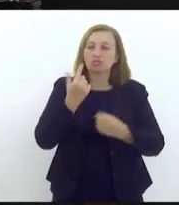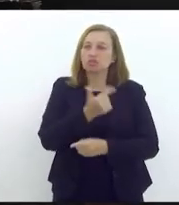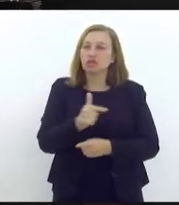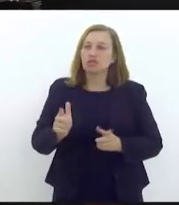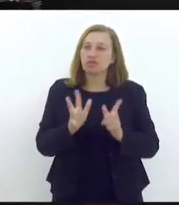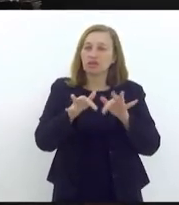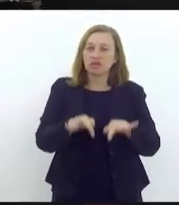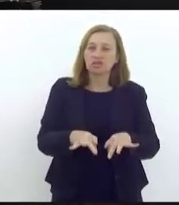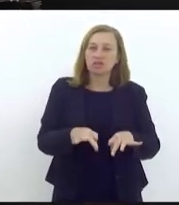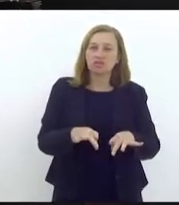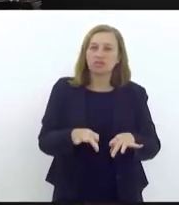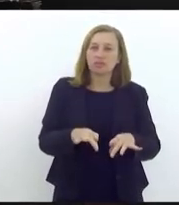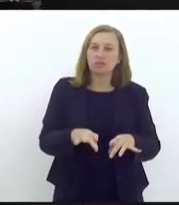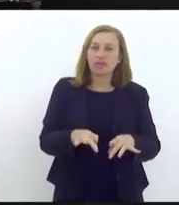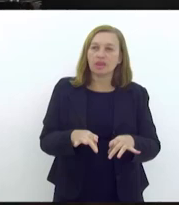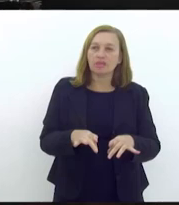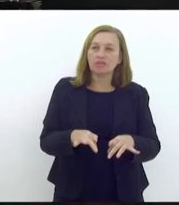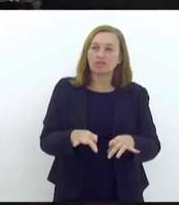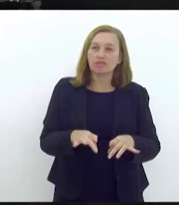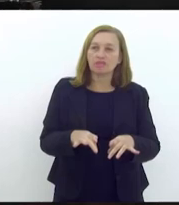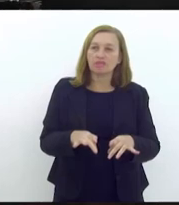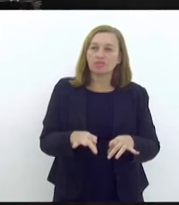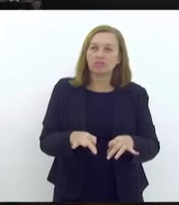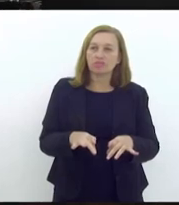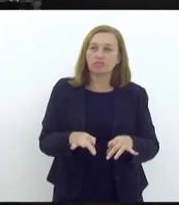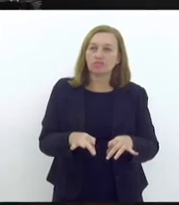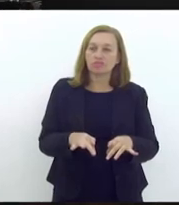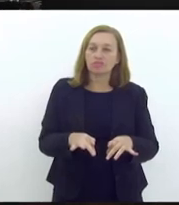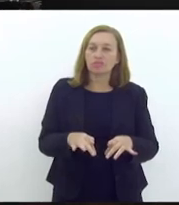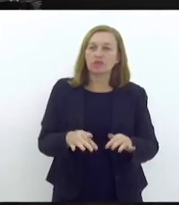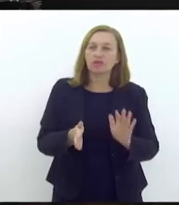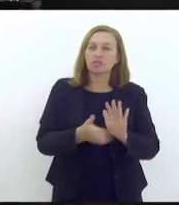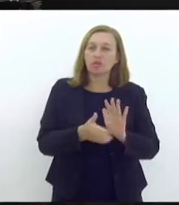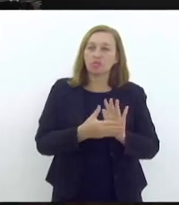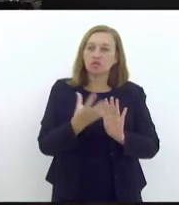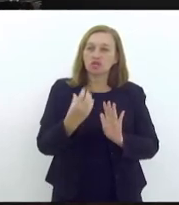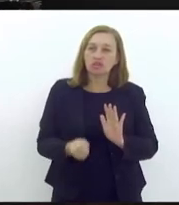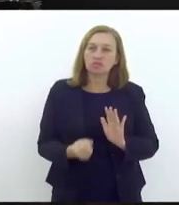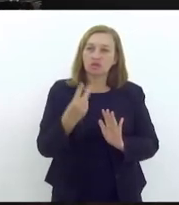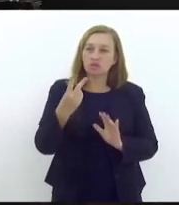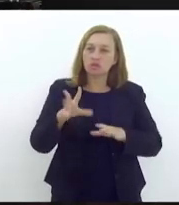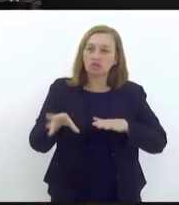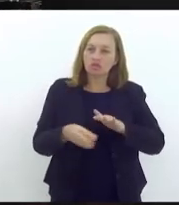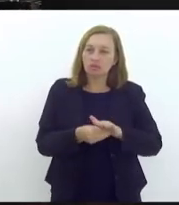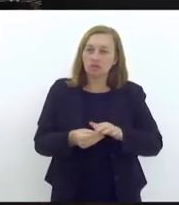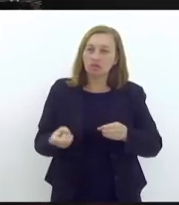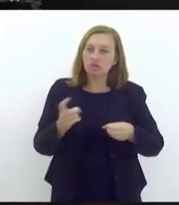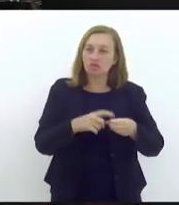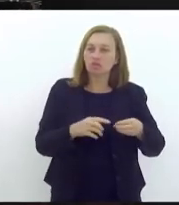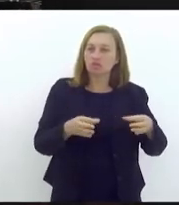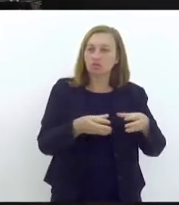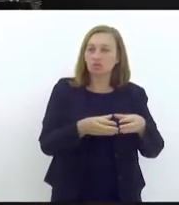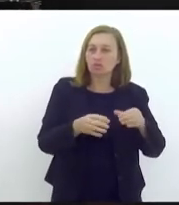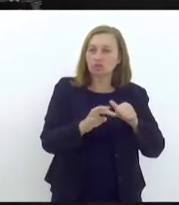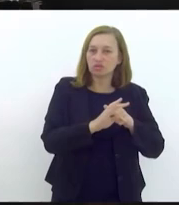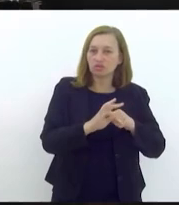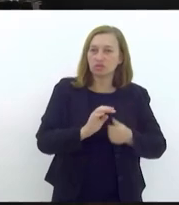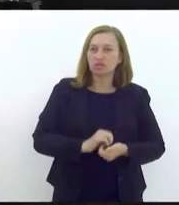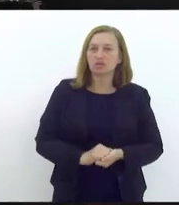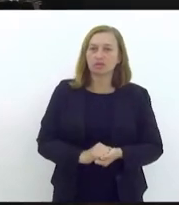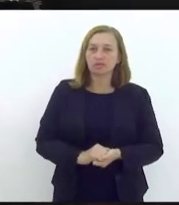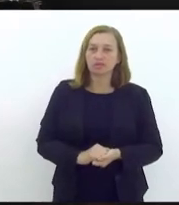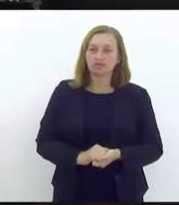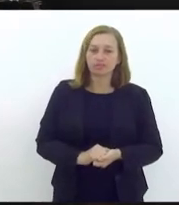reiscussão em apresente proposta recebeu duas emendas e retorna às